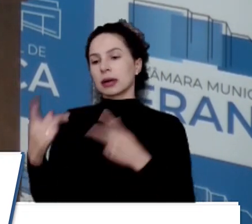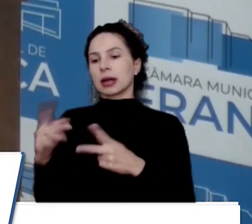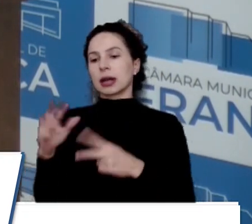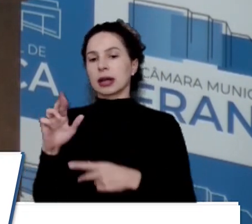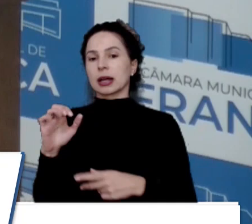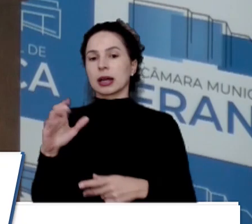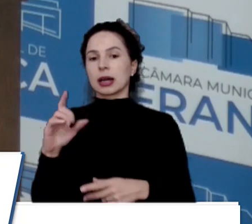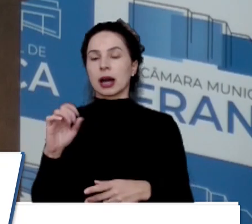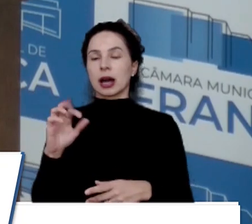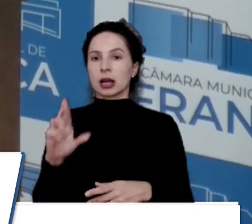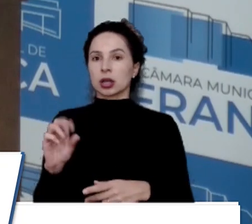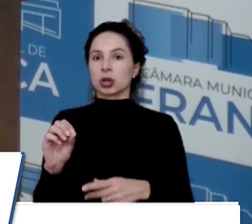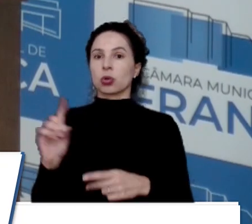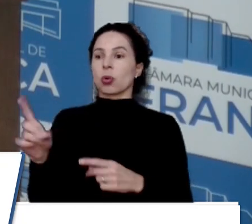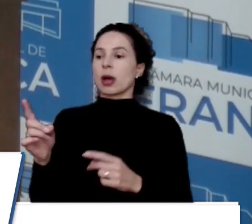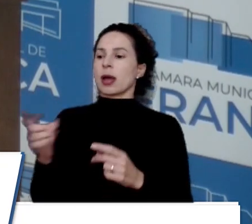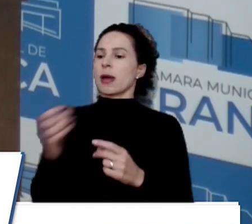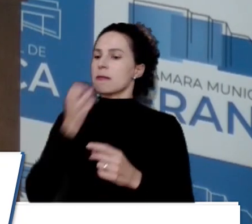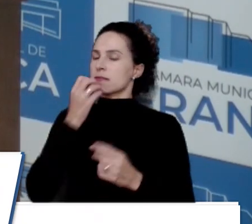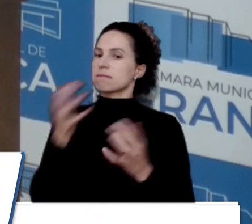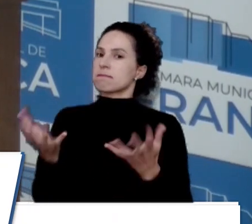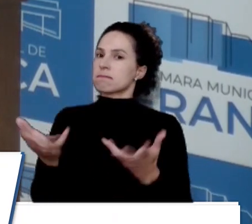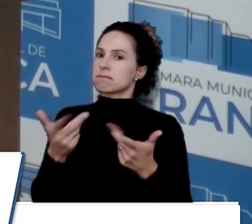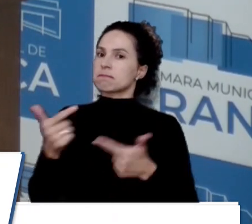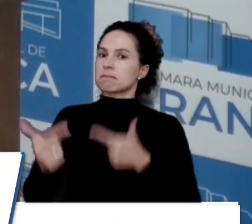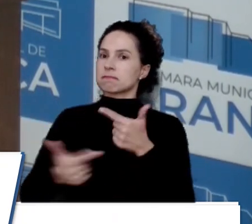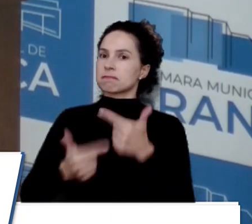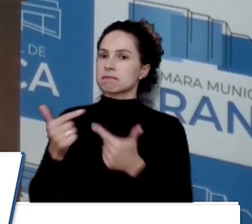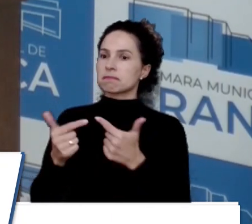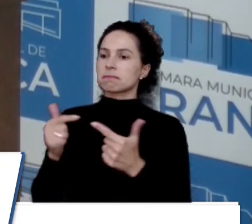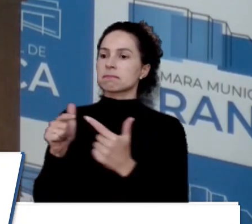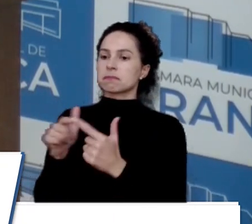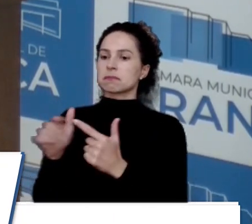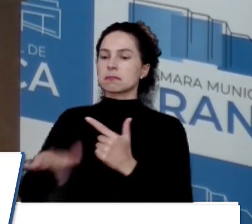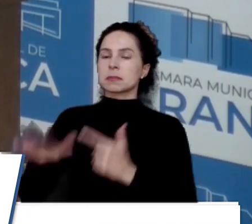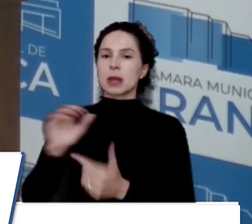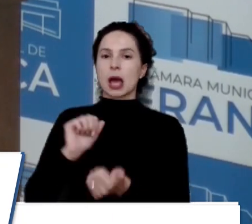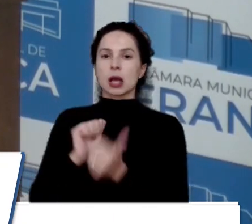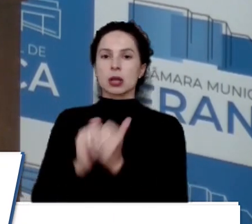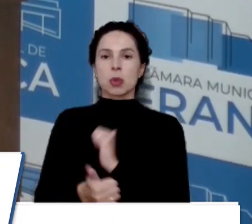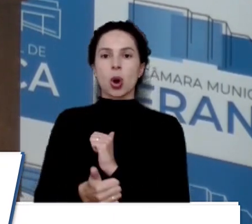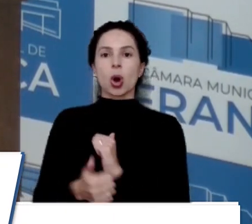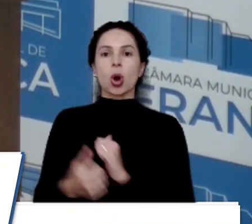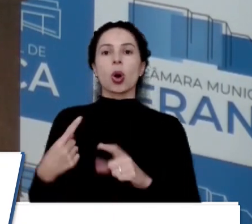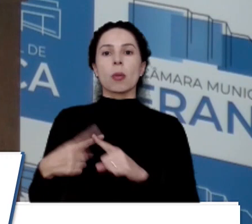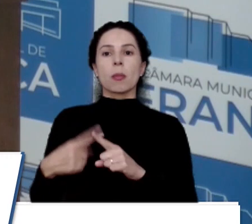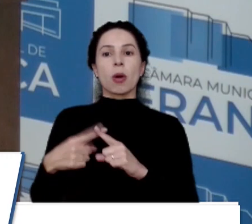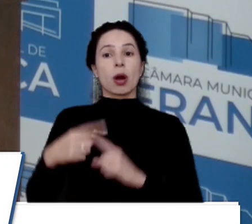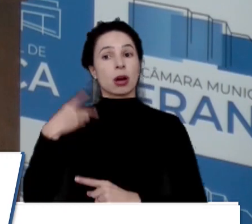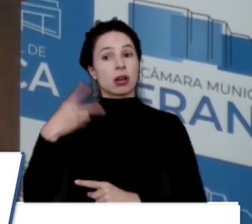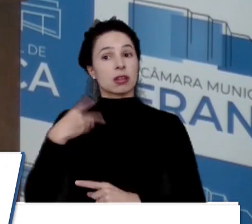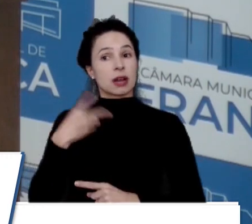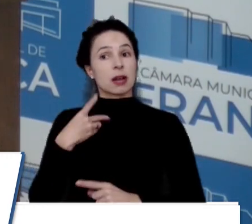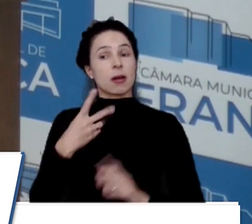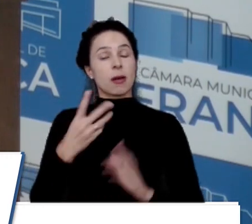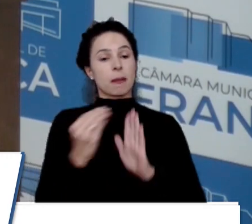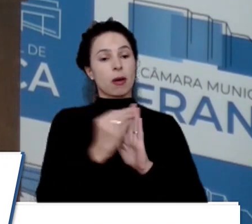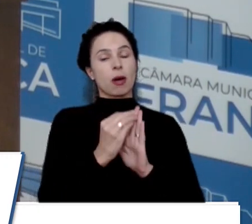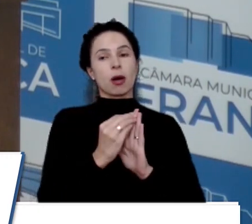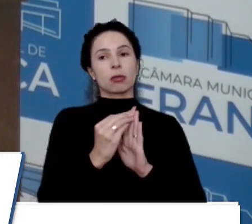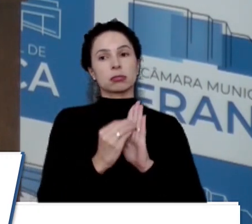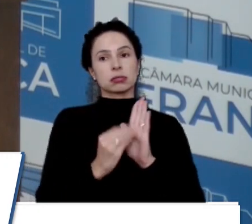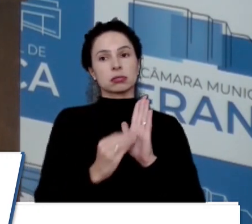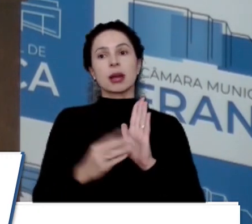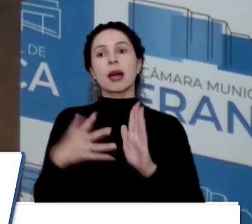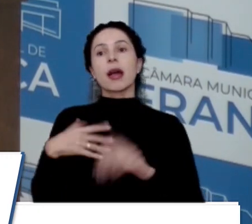prestando um bom serviço aí na área de esporte porque o vereador vai e faz as indicações que eu fiz